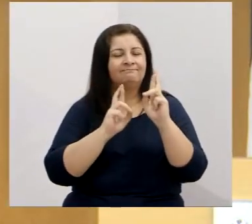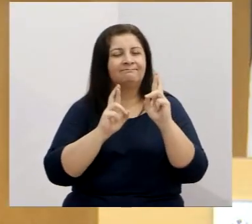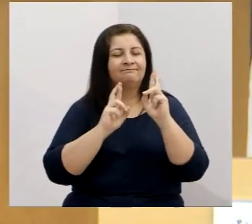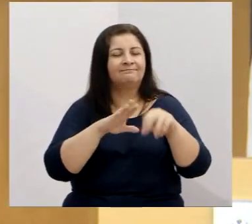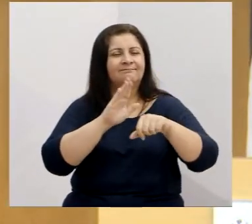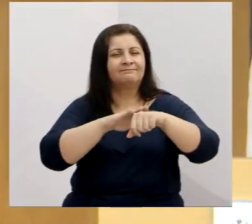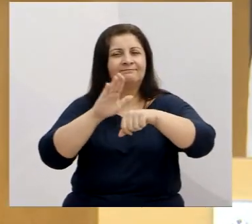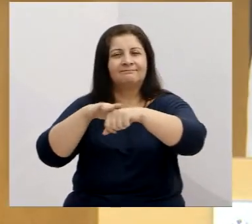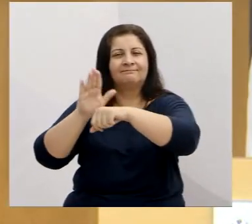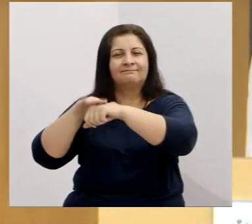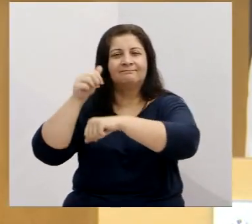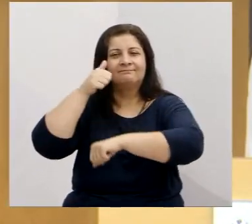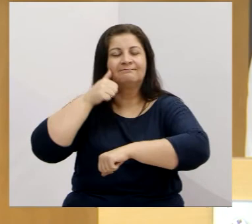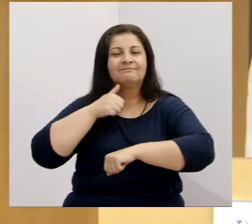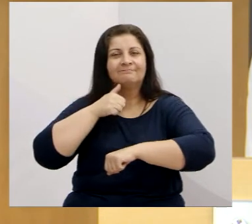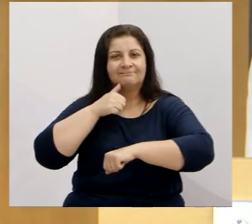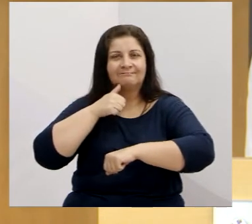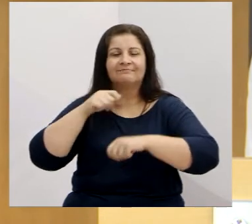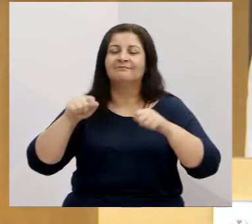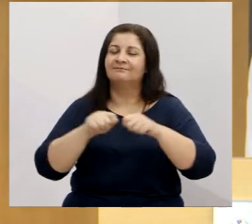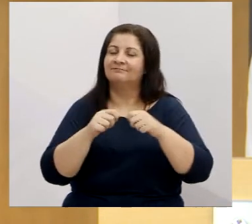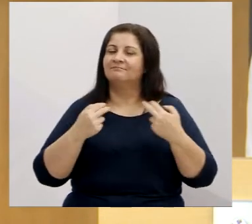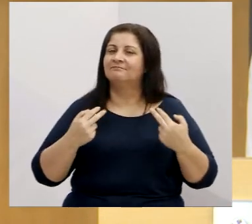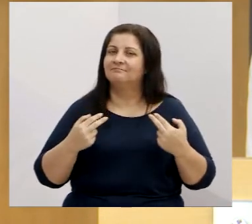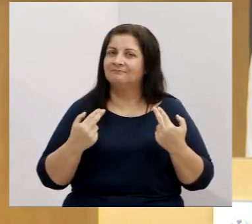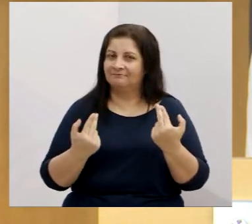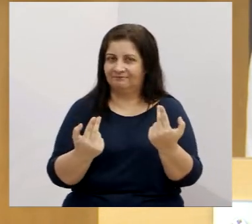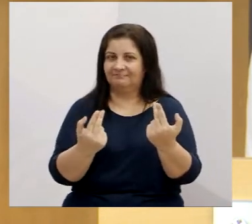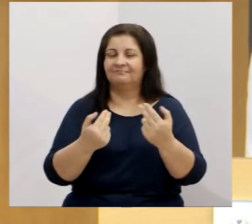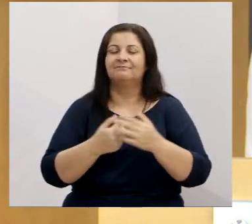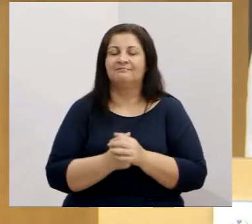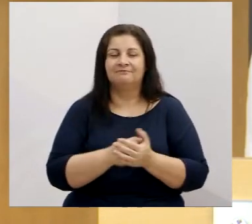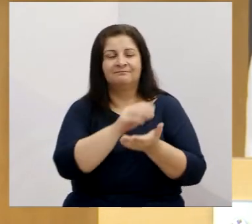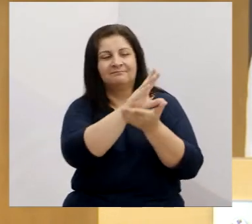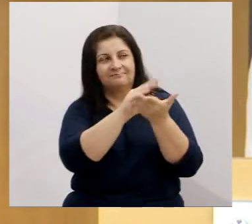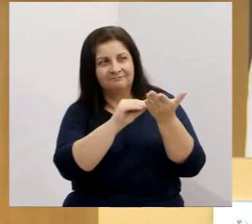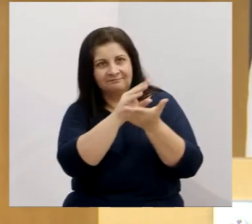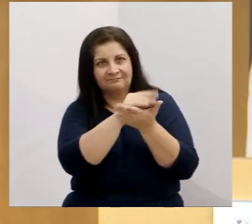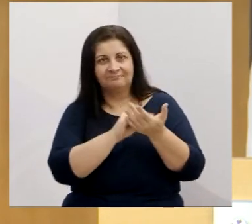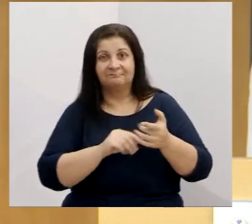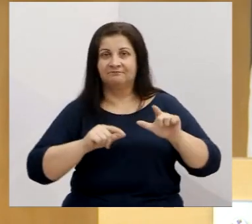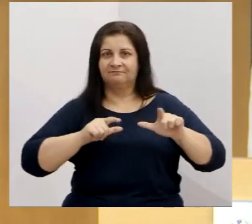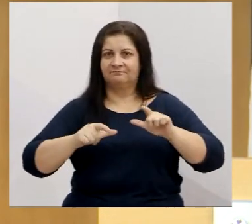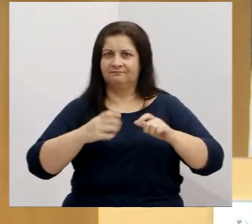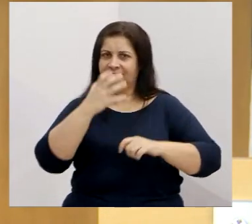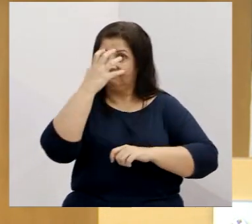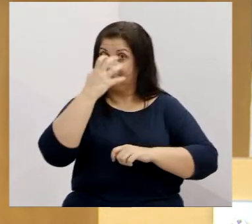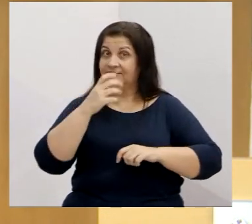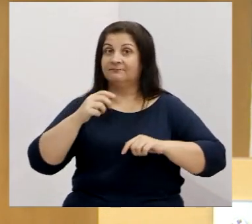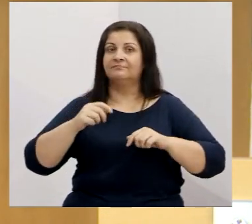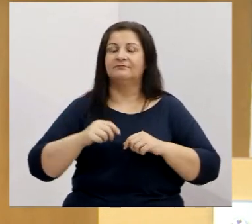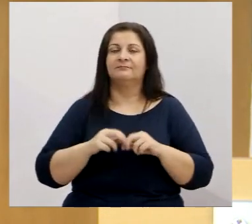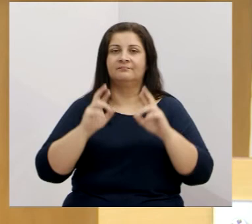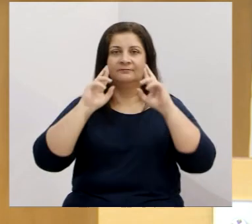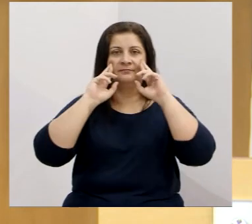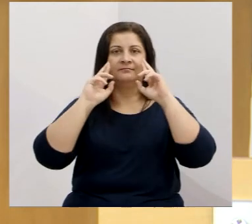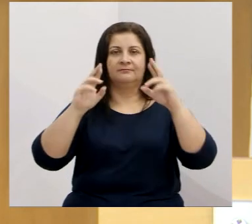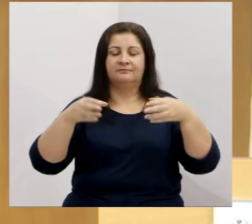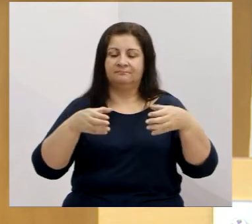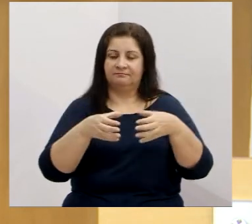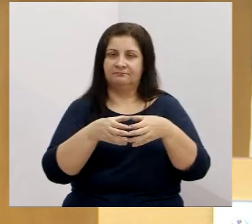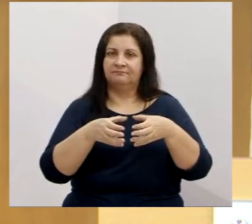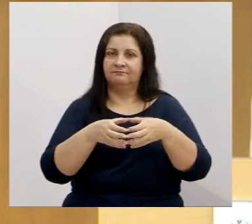mais mulheres quando vocês continuem fazendo esse trabalho um trabalho sério um trabalho de comunidade